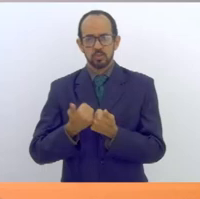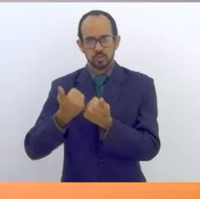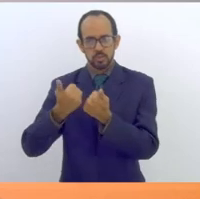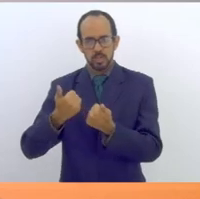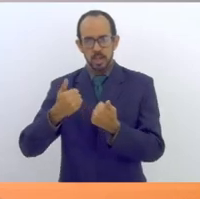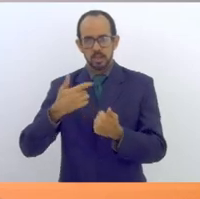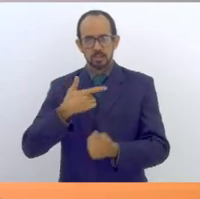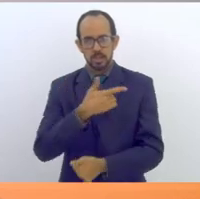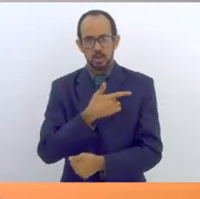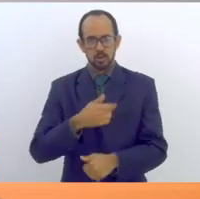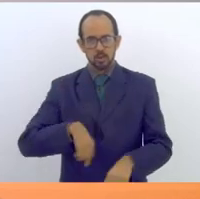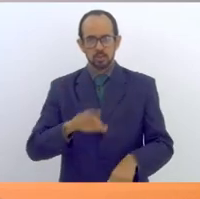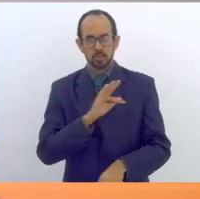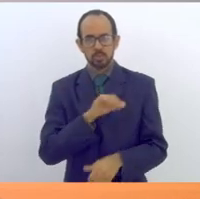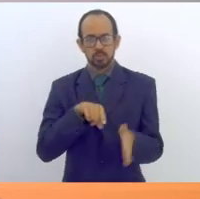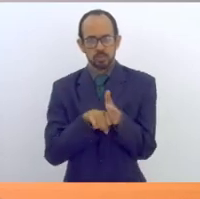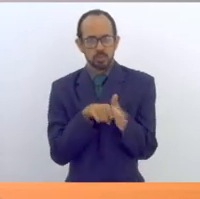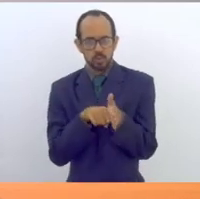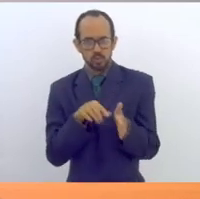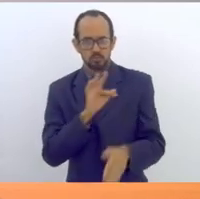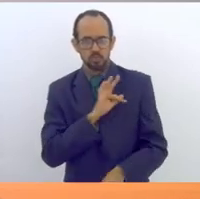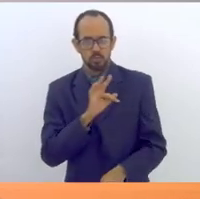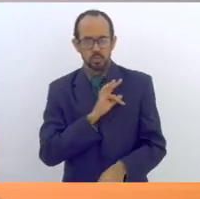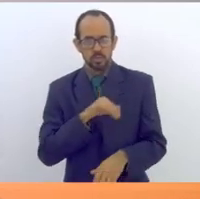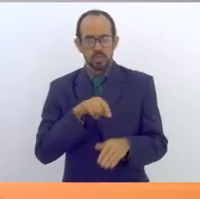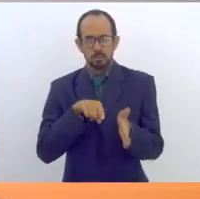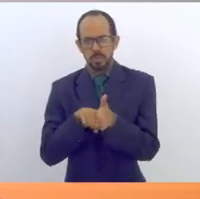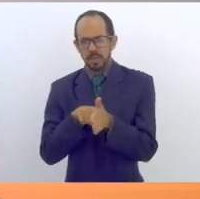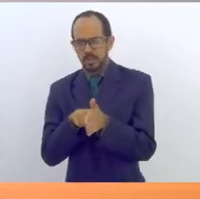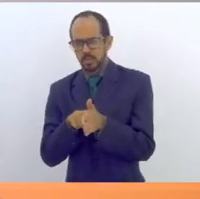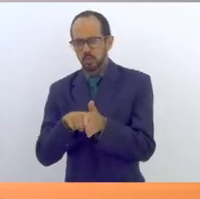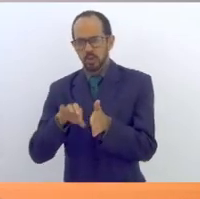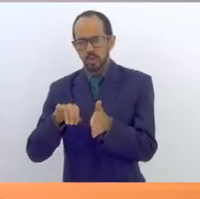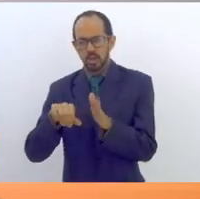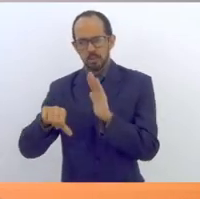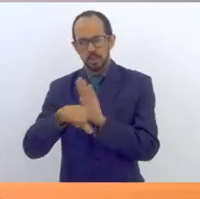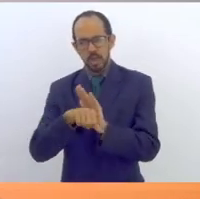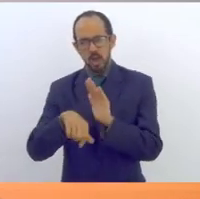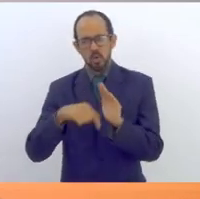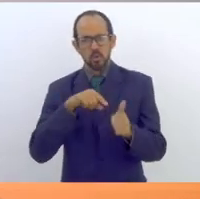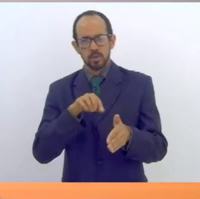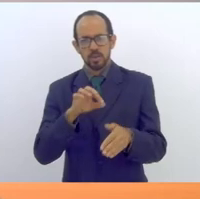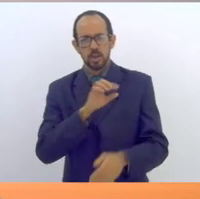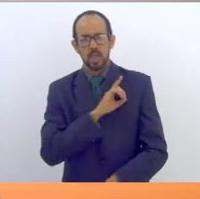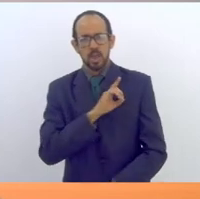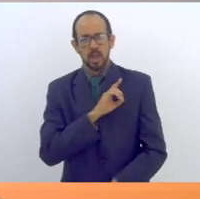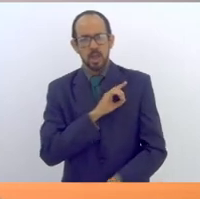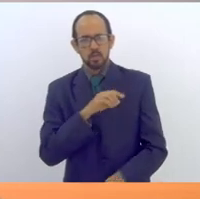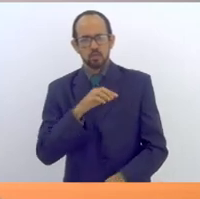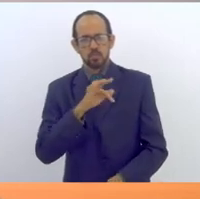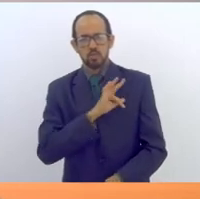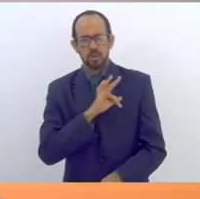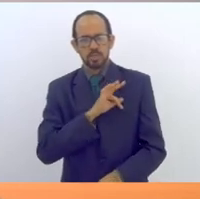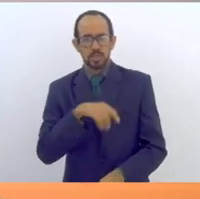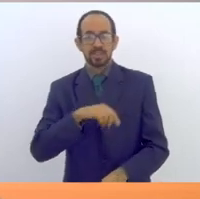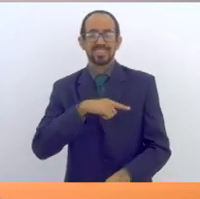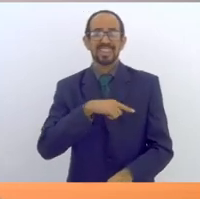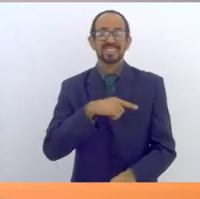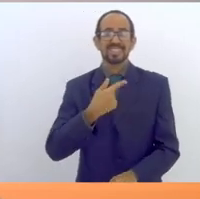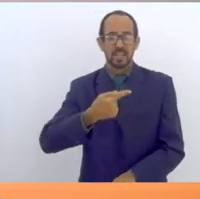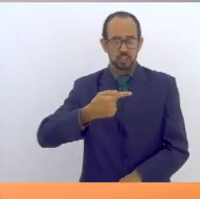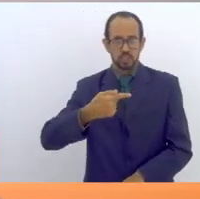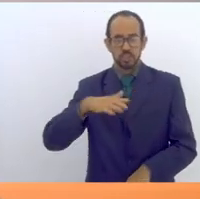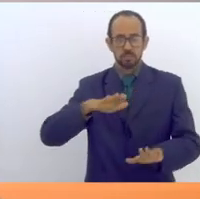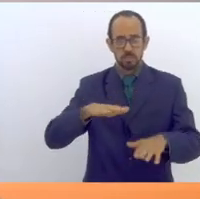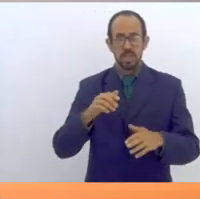de necross inspetor de polícia investigador perito criminal perito Legista e delegado de polícia são sete editais em andamento do concurso 2021